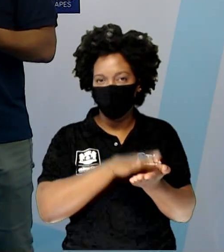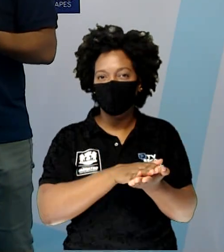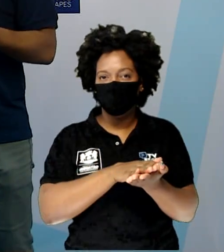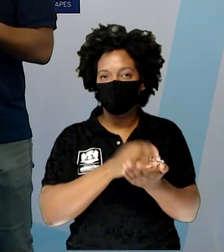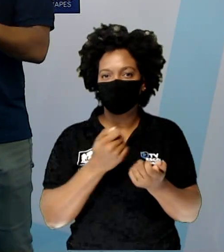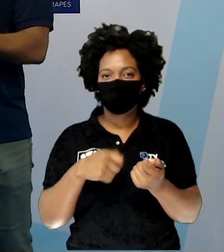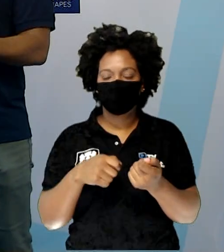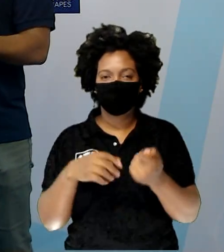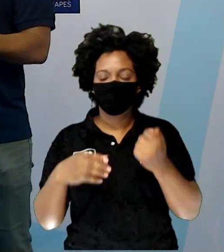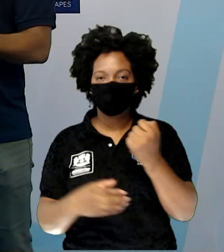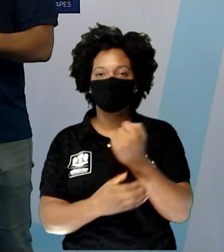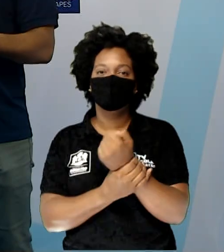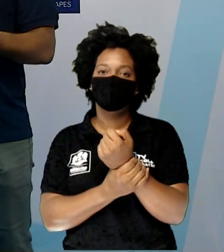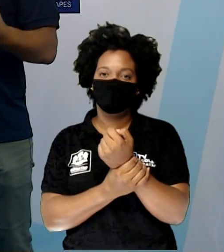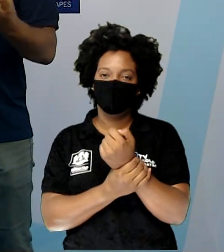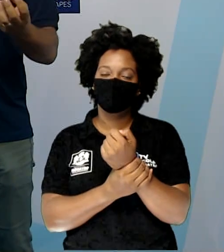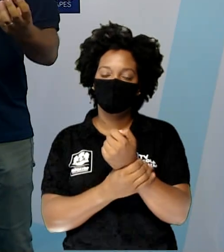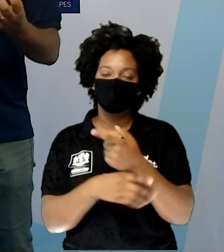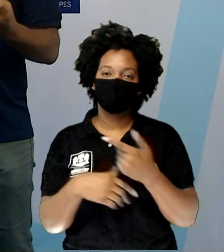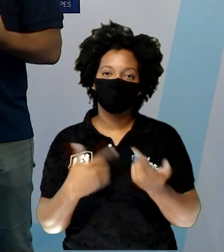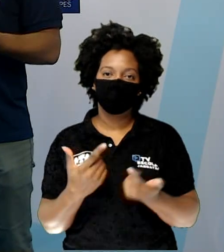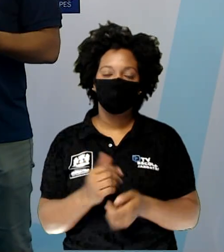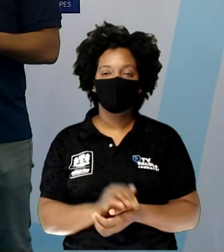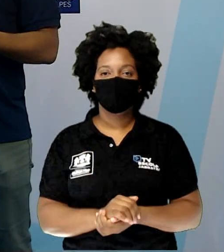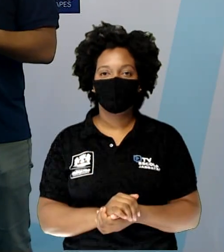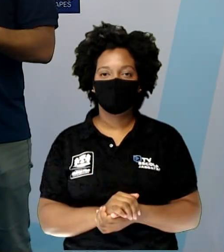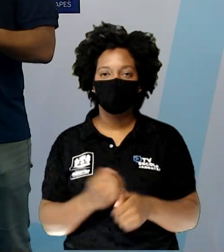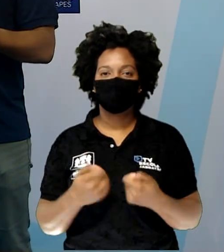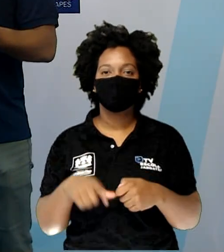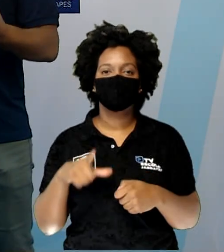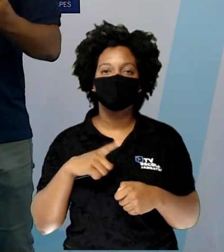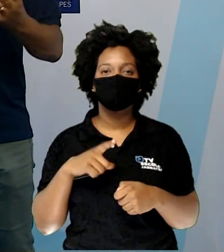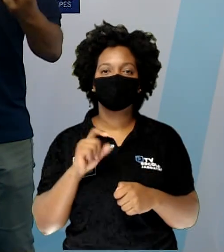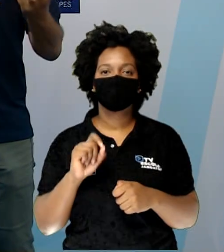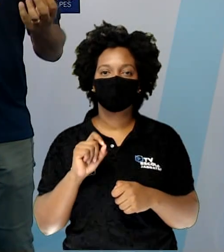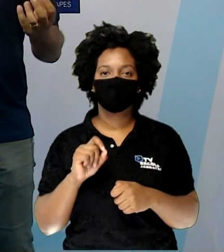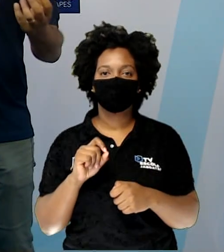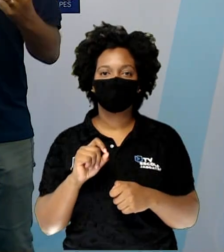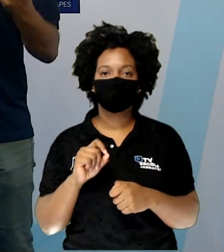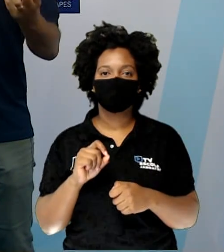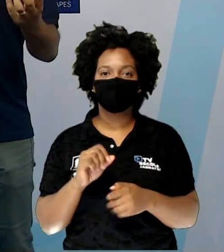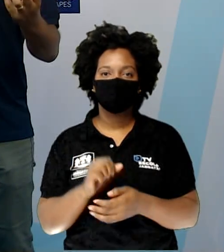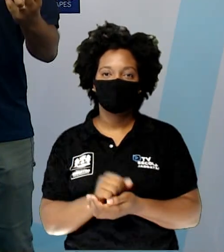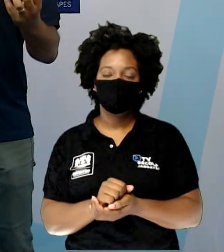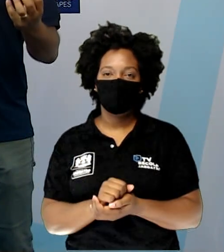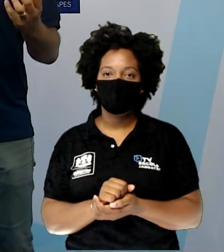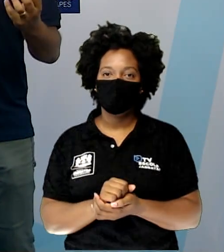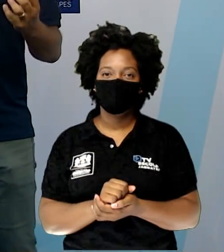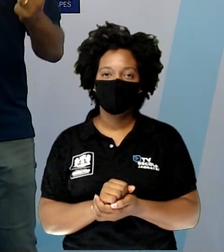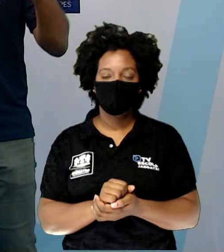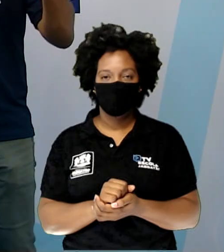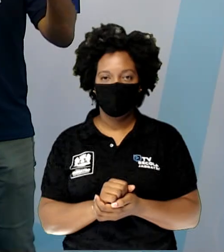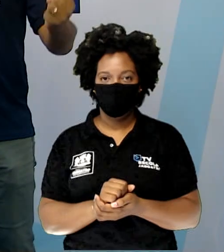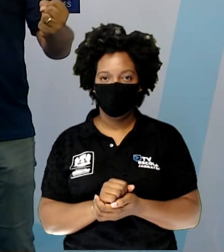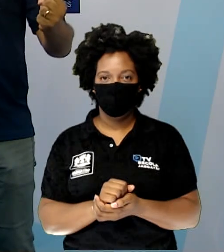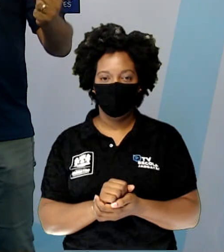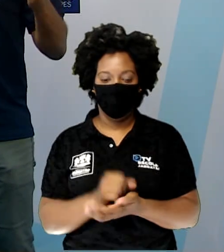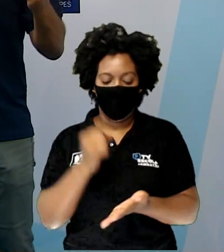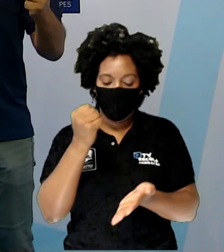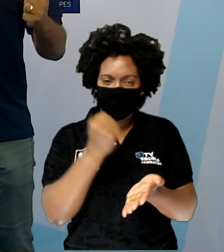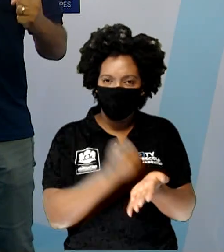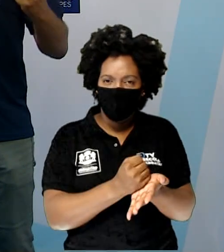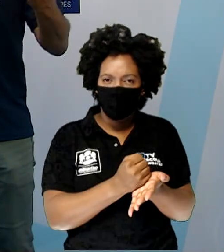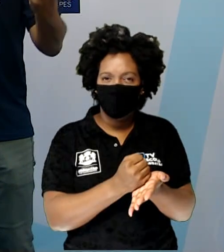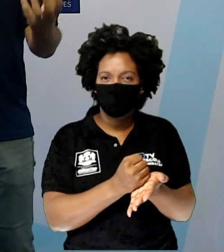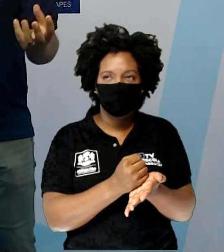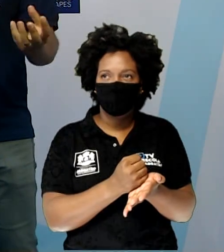precisa ter uma segurança, né? E para isso, eles precisam ter um ortoga, ou seja, precisam ter um carimbo,